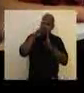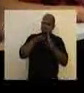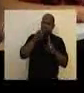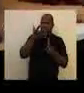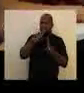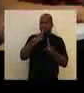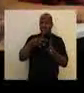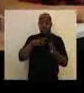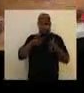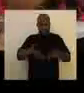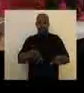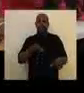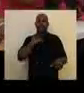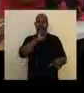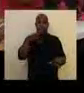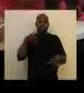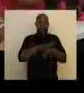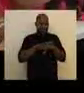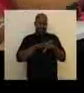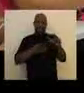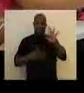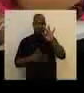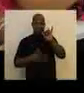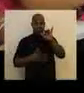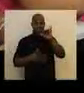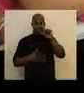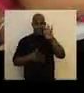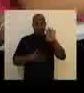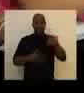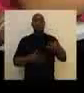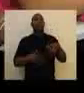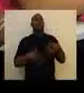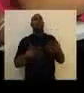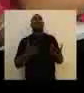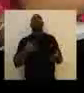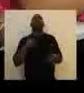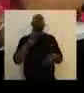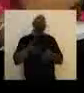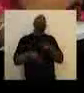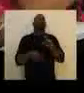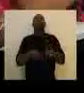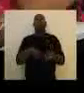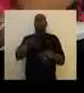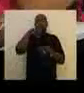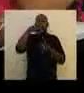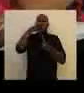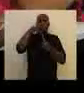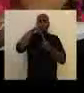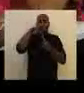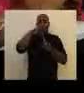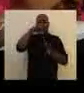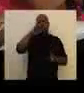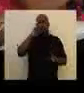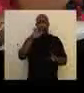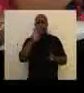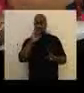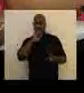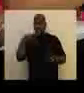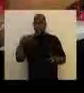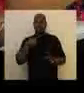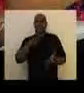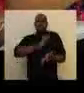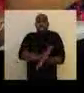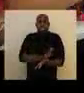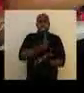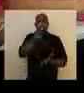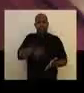Aí, no ponto Norte Shopping, aí eu pisei no pé do rapaz, eu percebi que ele era surdo, porque eu vi ele falando com